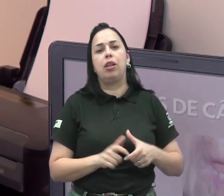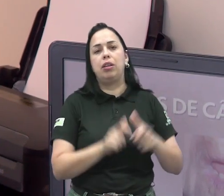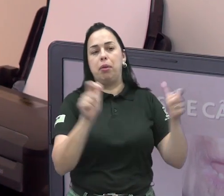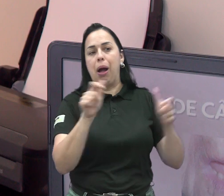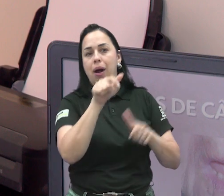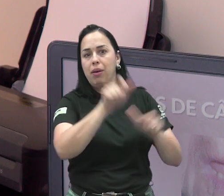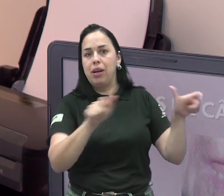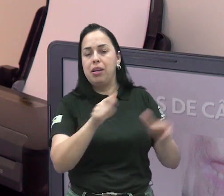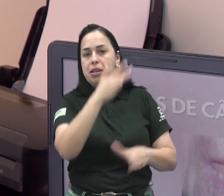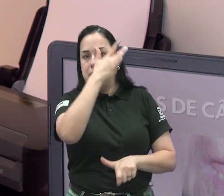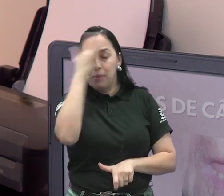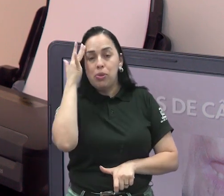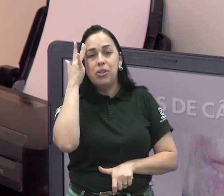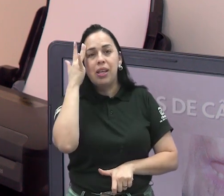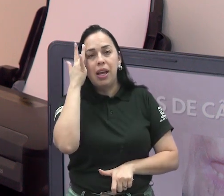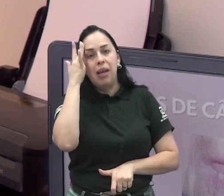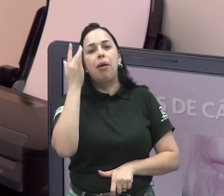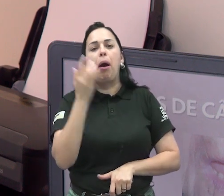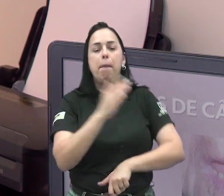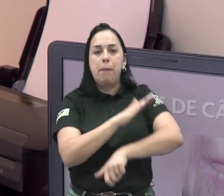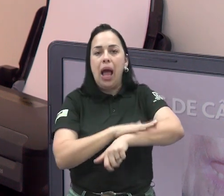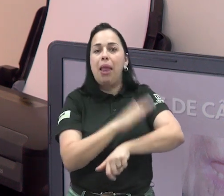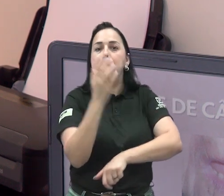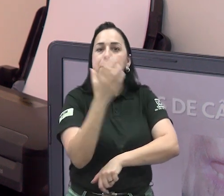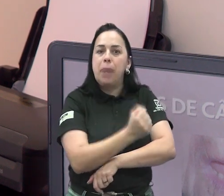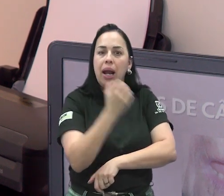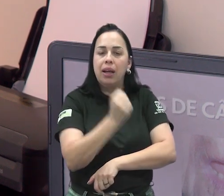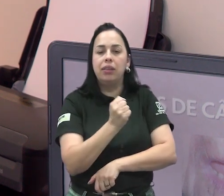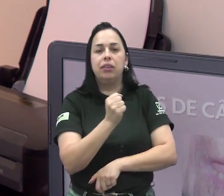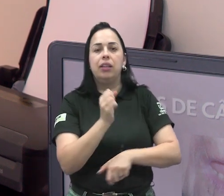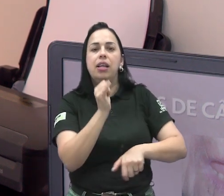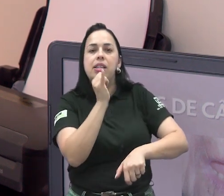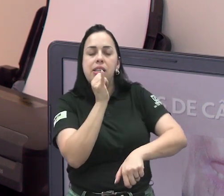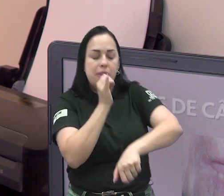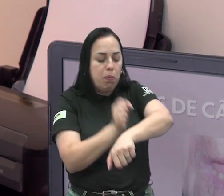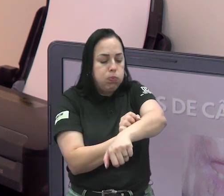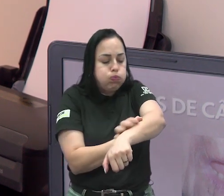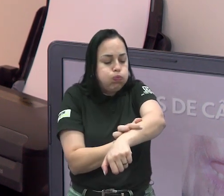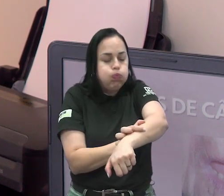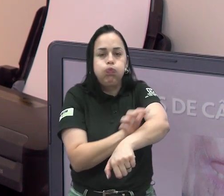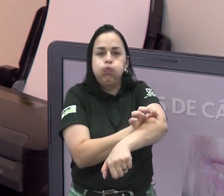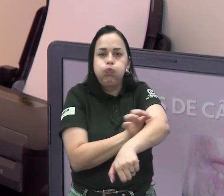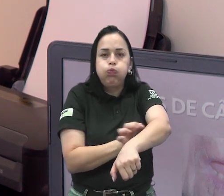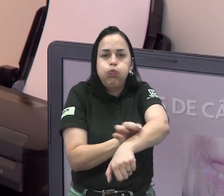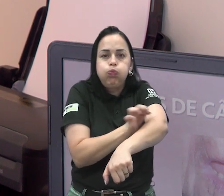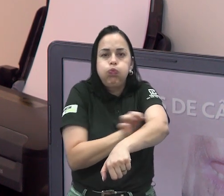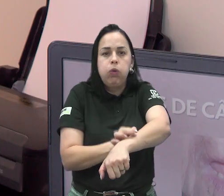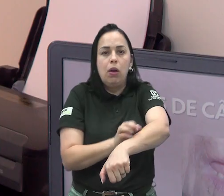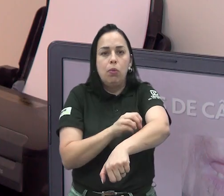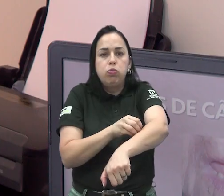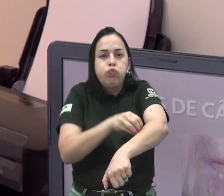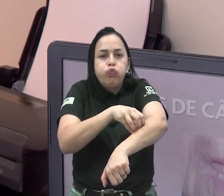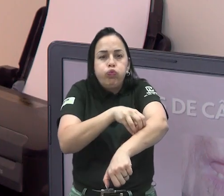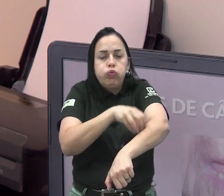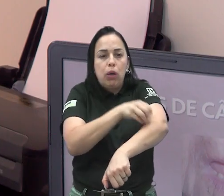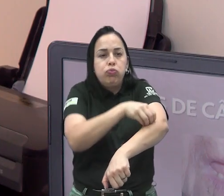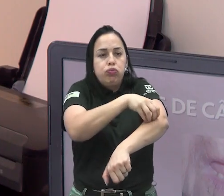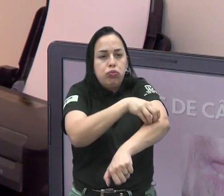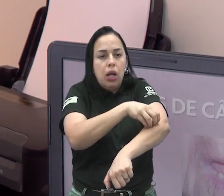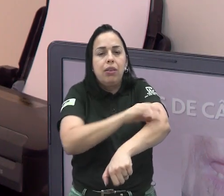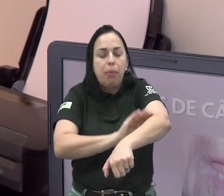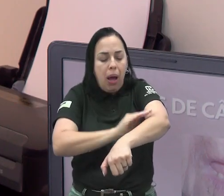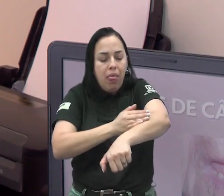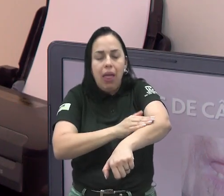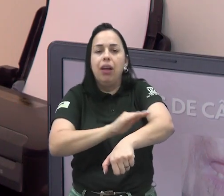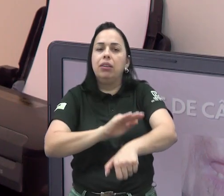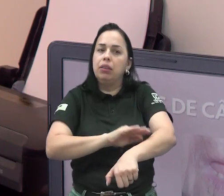comum em pacientes com a pele mais clara, então tem que ficar atento a sinais como surgimento de manchas, pintas, nódulos, que são pequenas